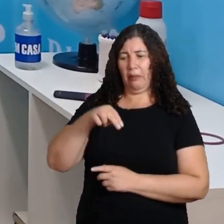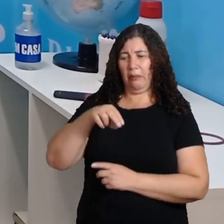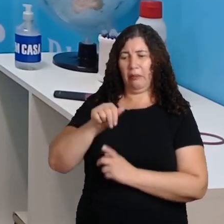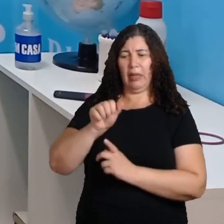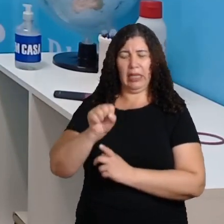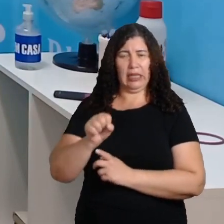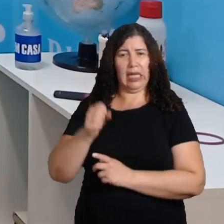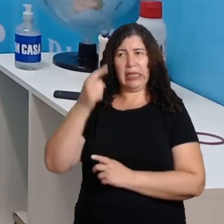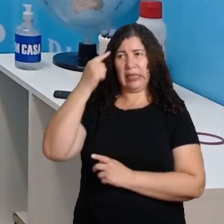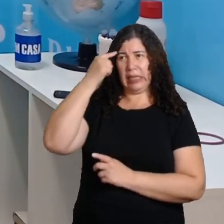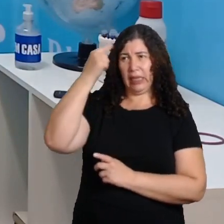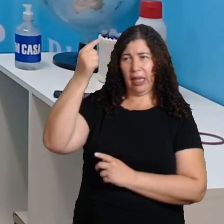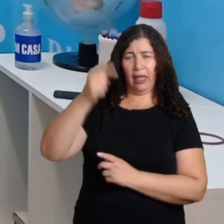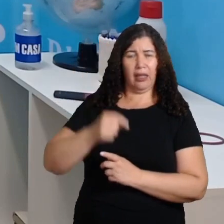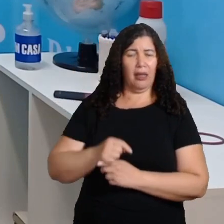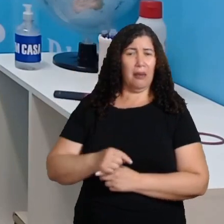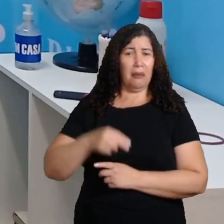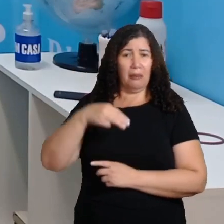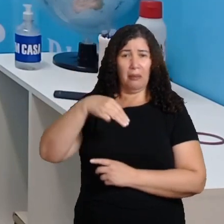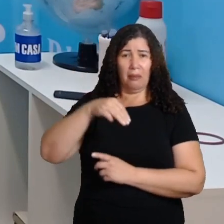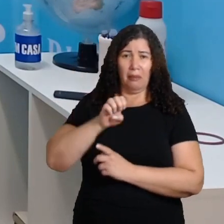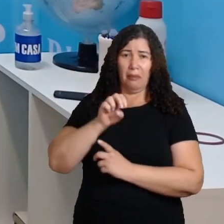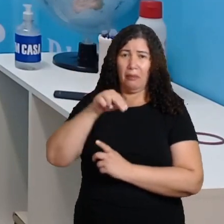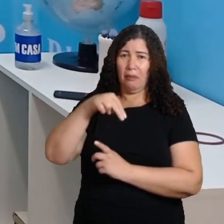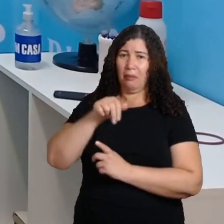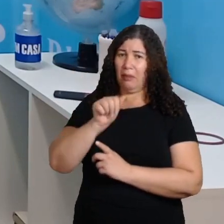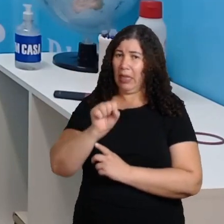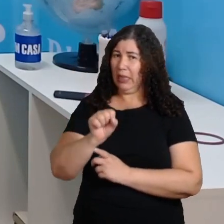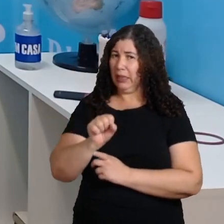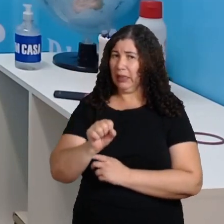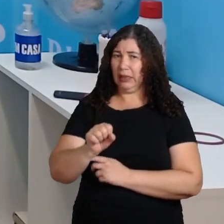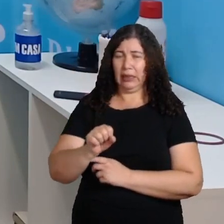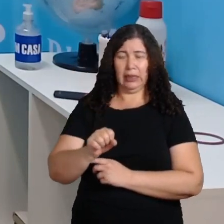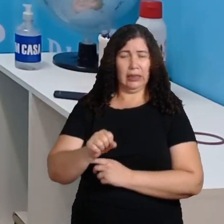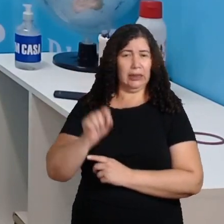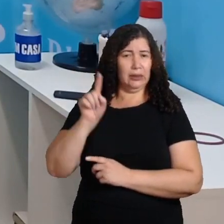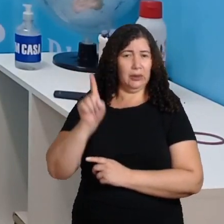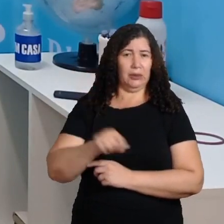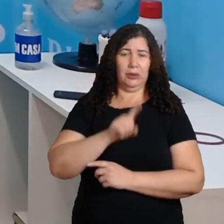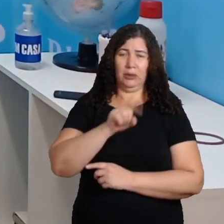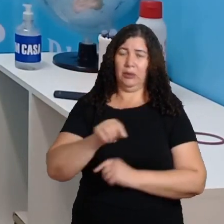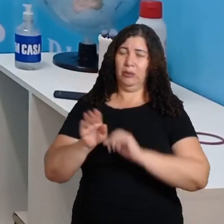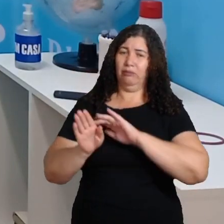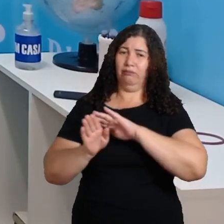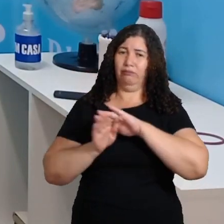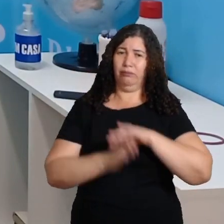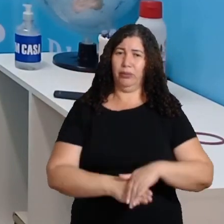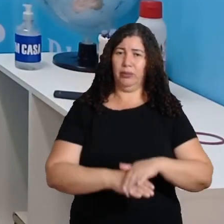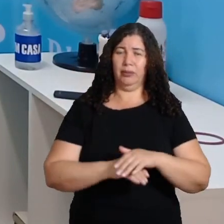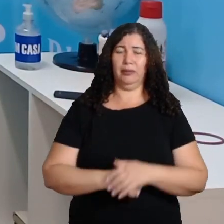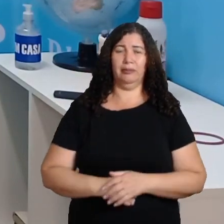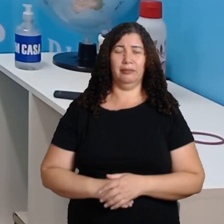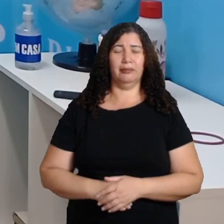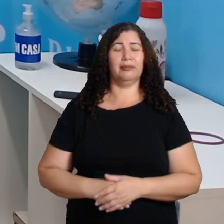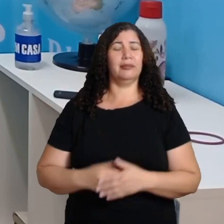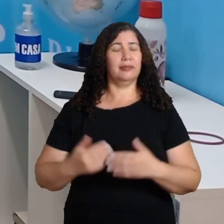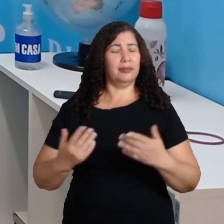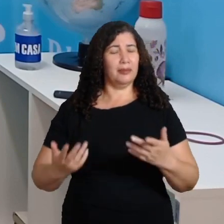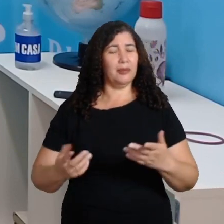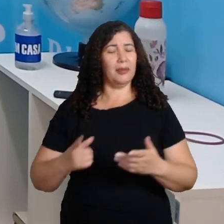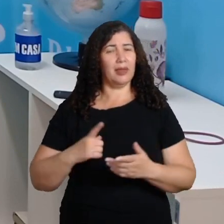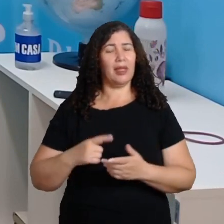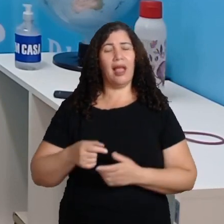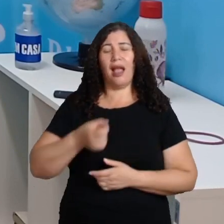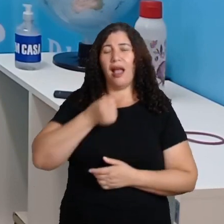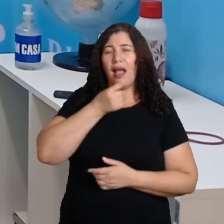bom? Menos não existe. Gravem isso. Portanto, o que é que promove o humor